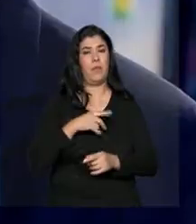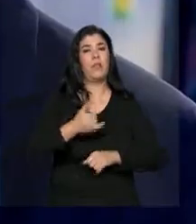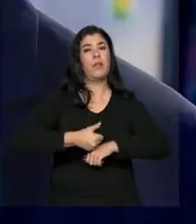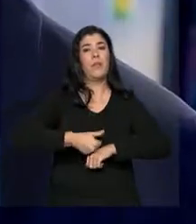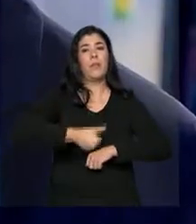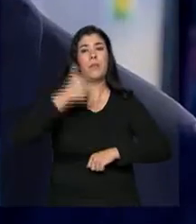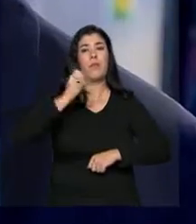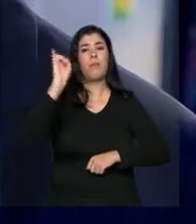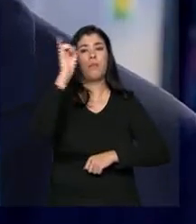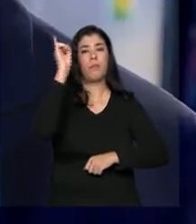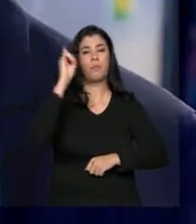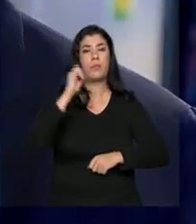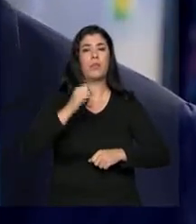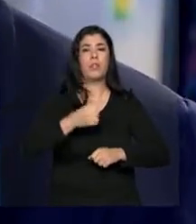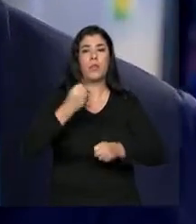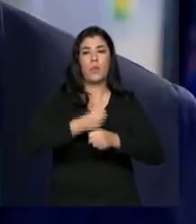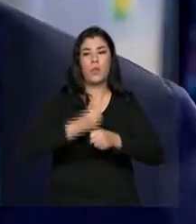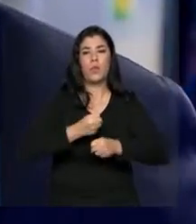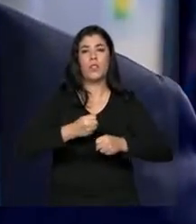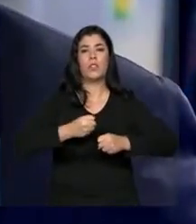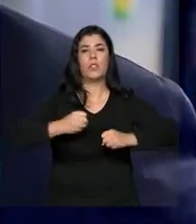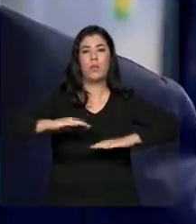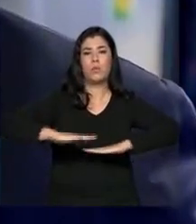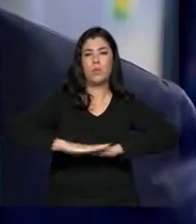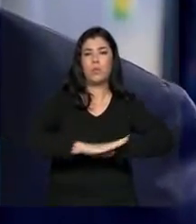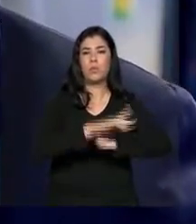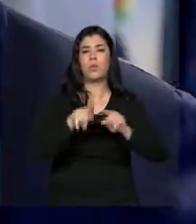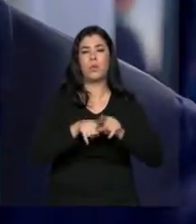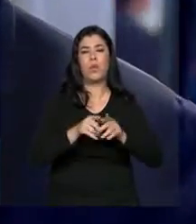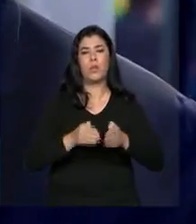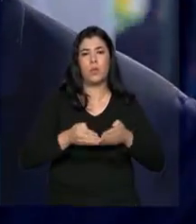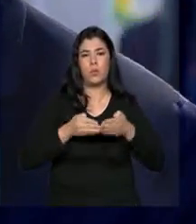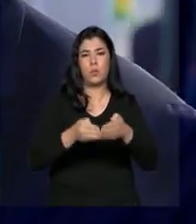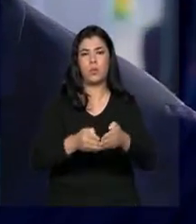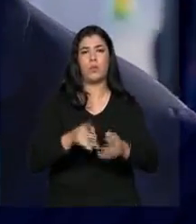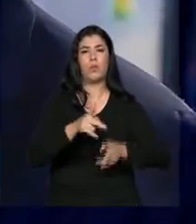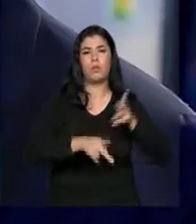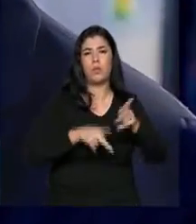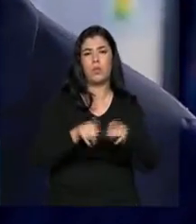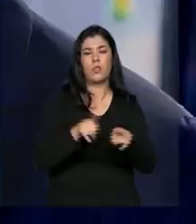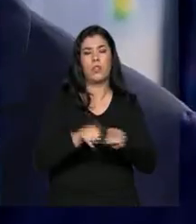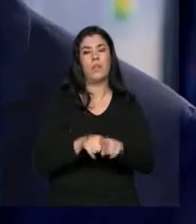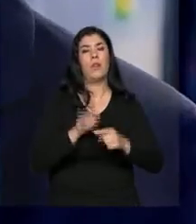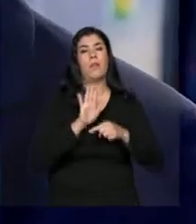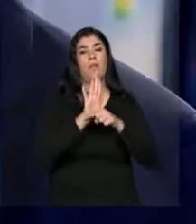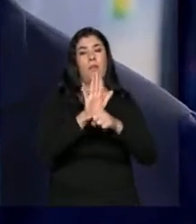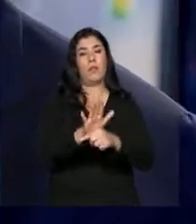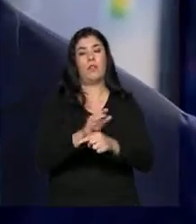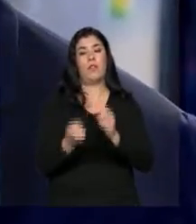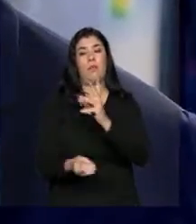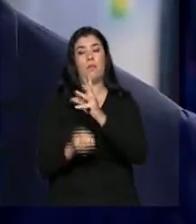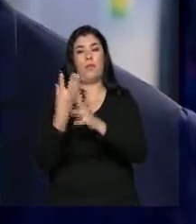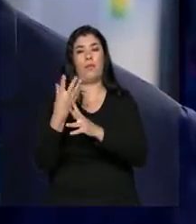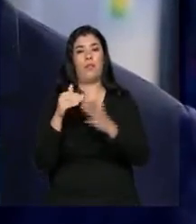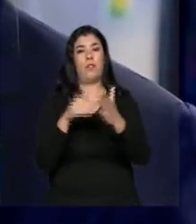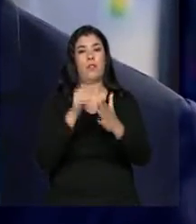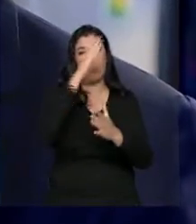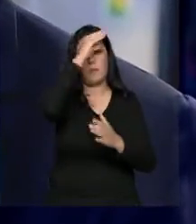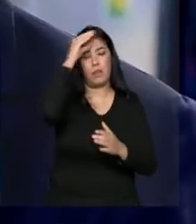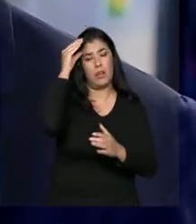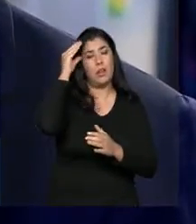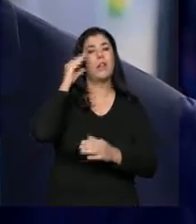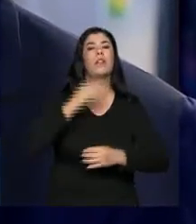melhorar os portos, as estradas, ferrovias, para que da zona de produção ao mercado consumidor, os produtos cheguem de uma forma